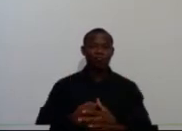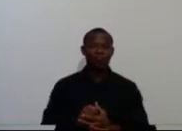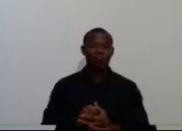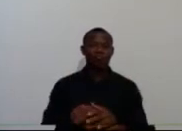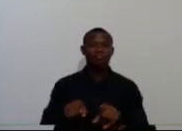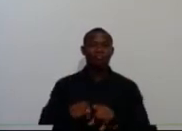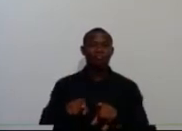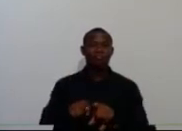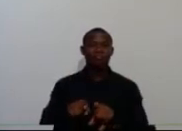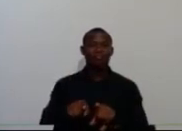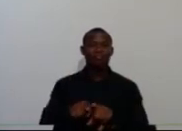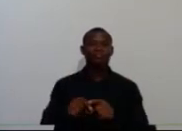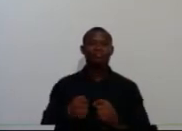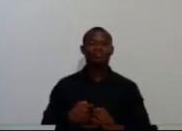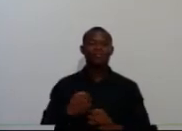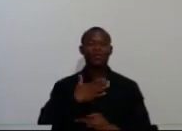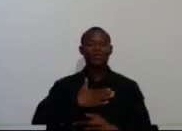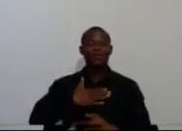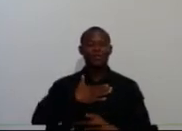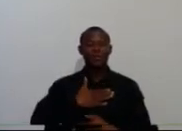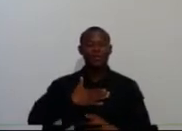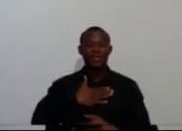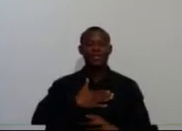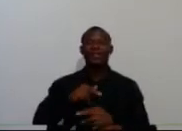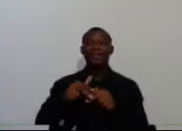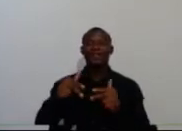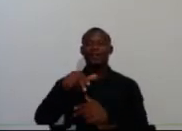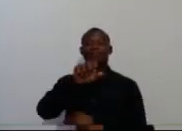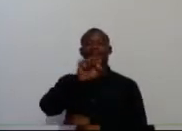especialmente Marina, diretora regional,